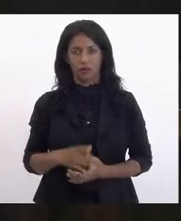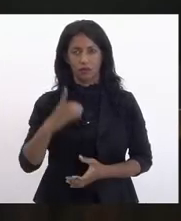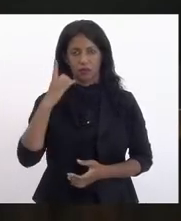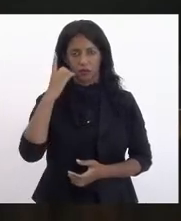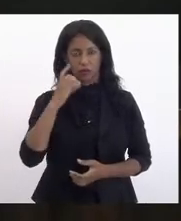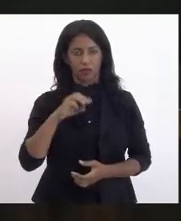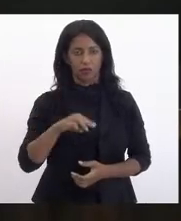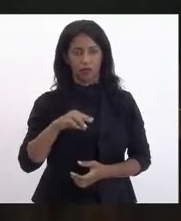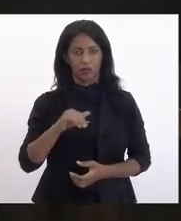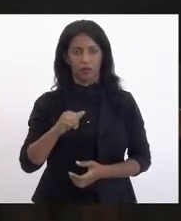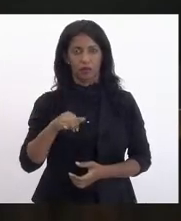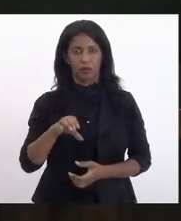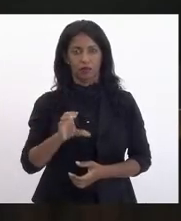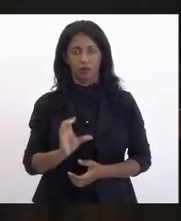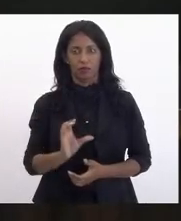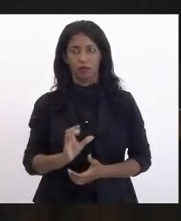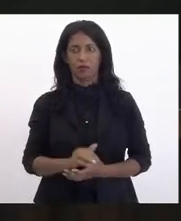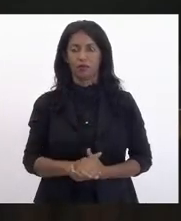Deputado Carlos Mink.